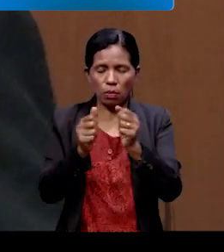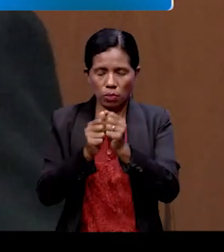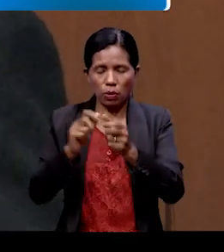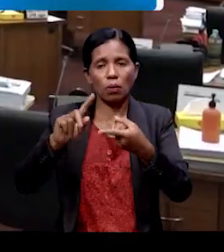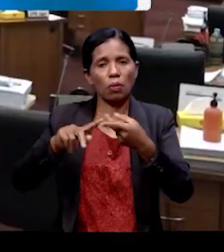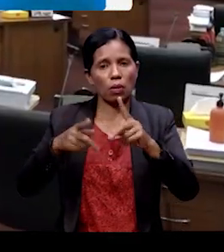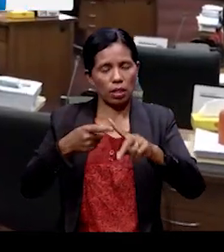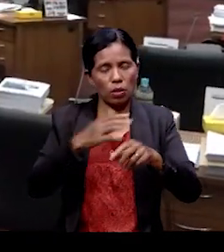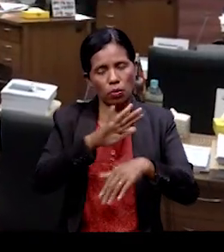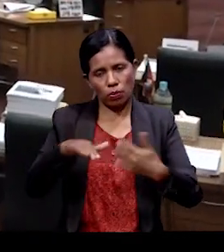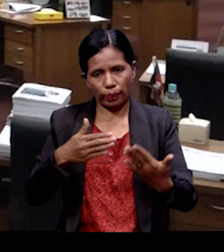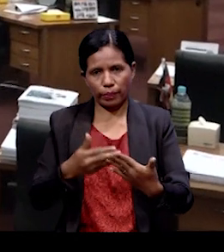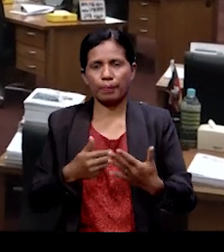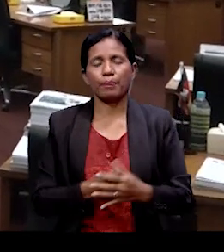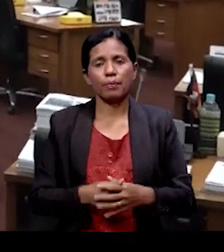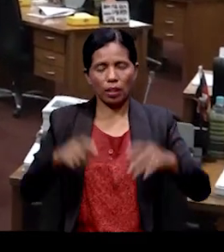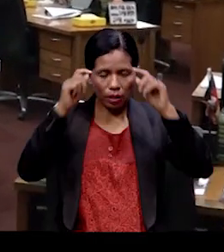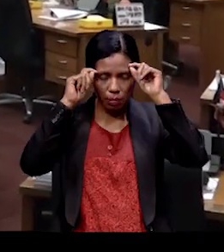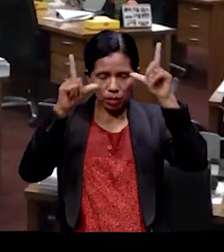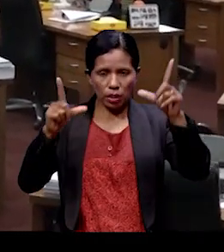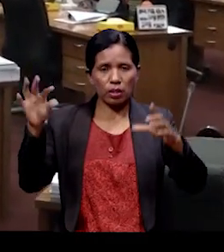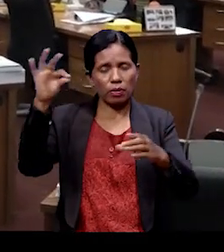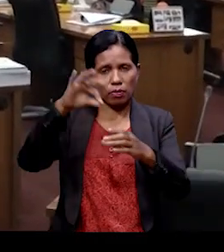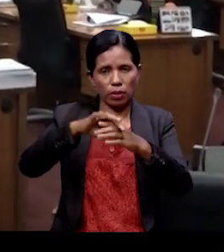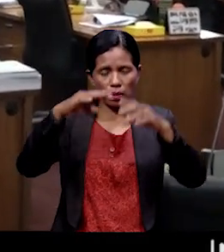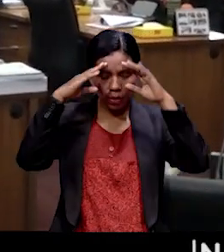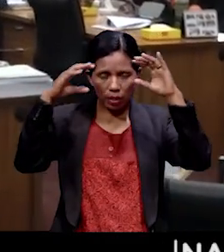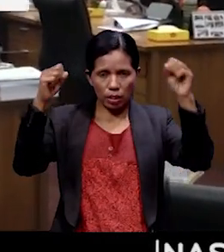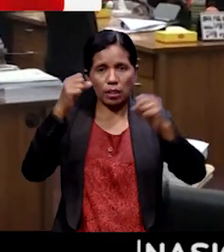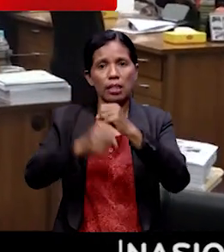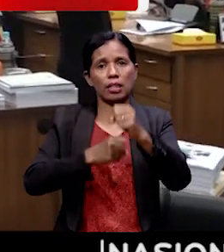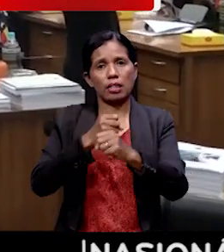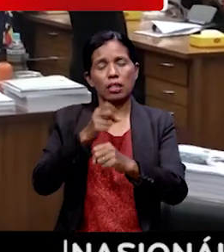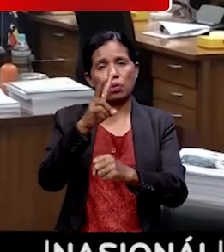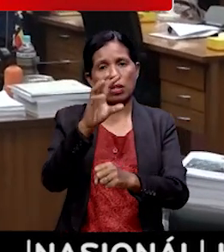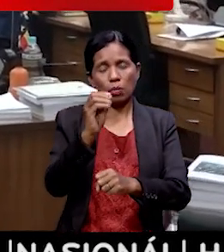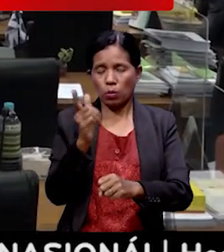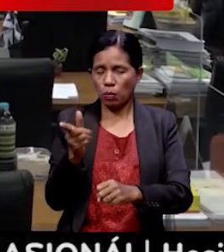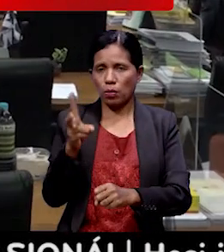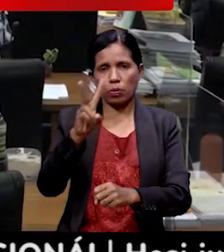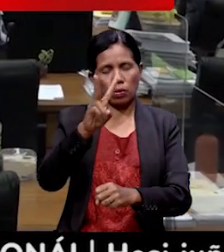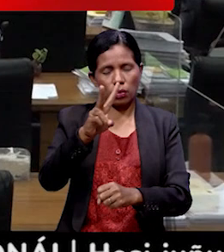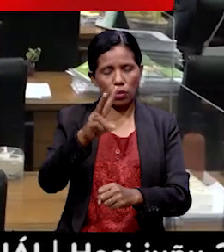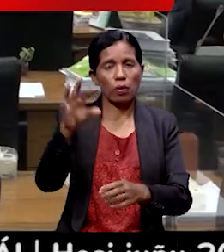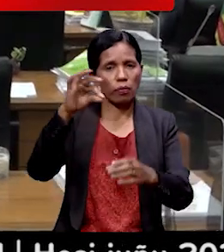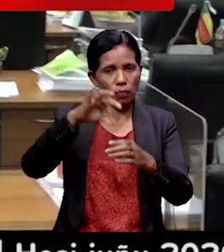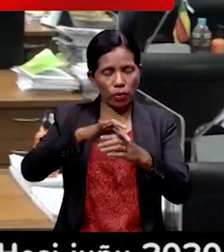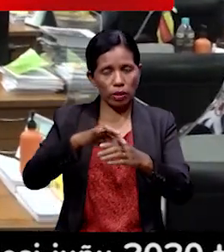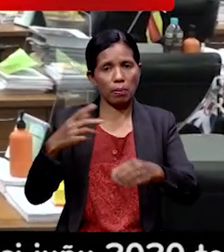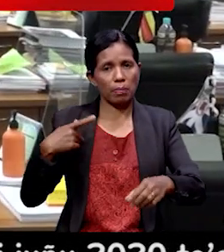soroto. Timor-Leste se halau eleição presidencial e retinang rihung rua ronul resing rua, no eleição parlamentar e